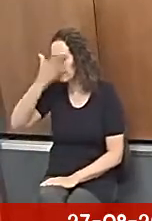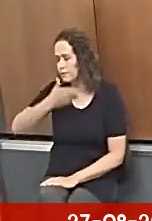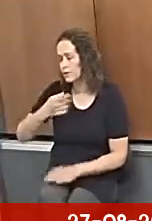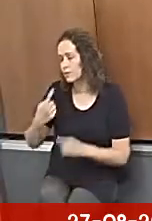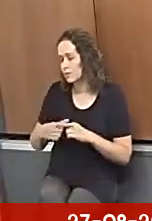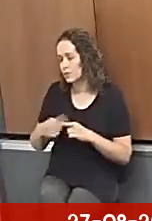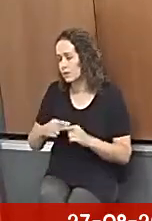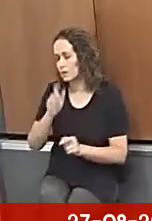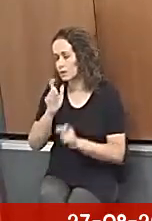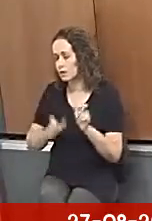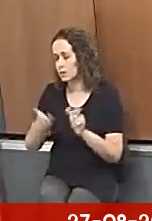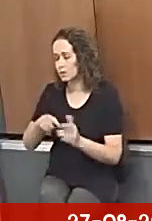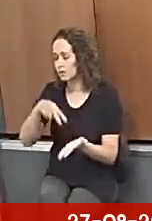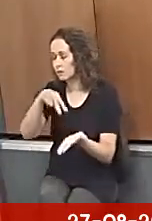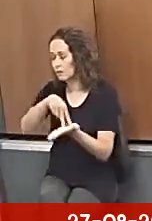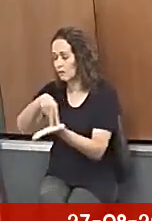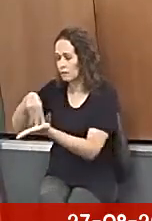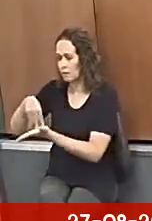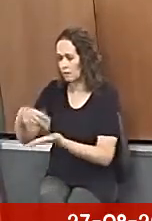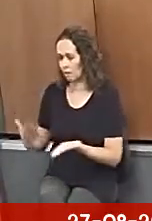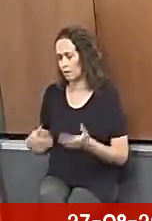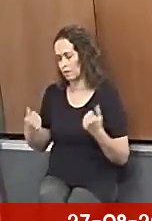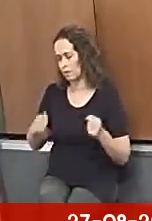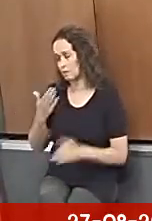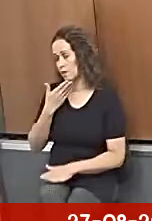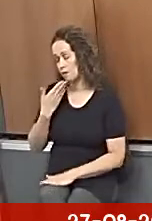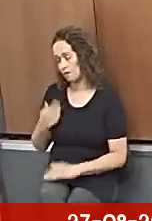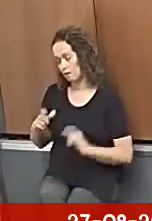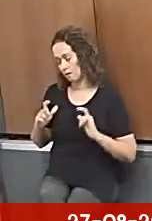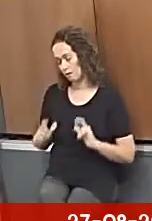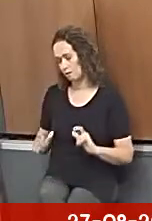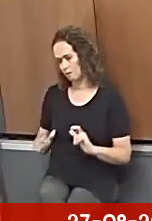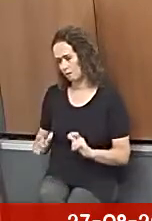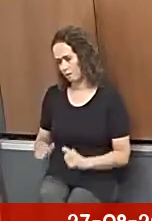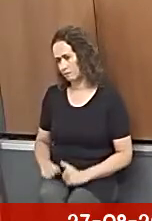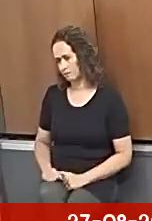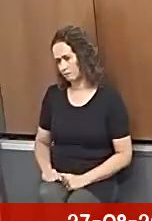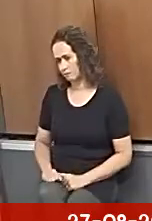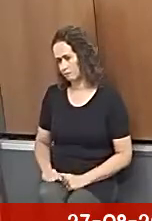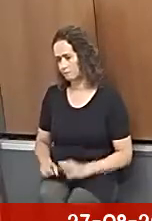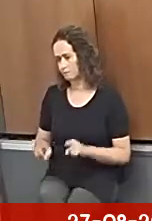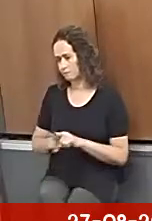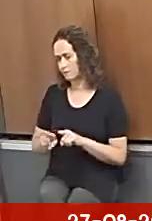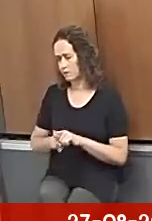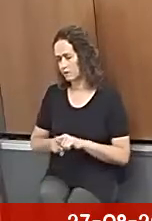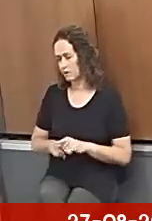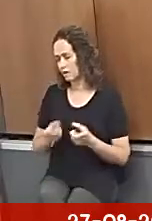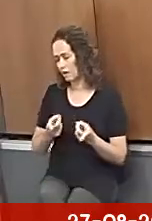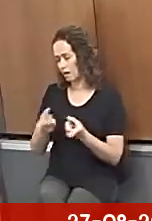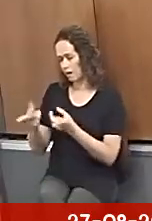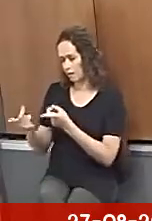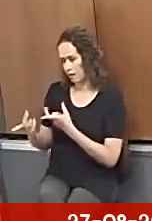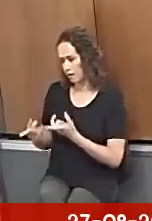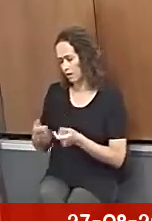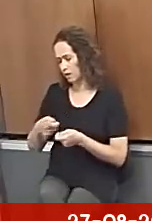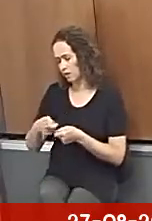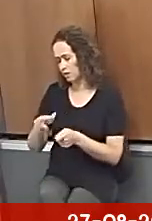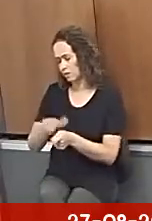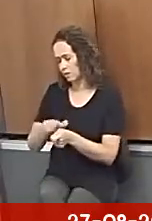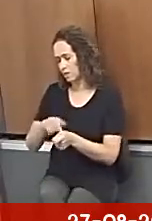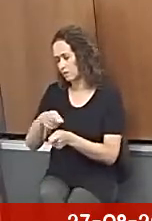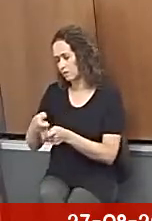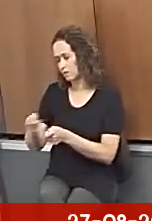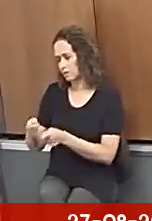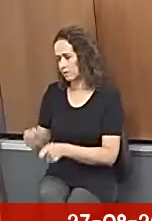pé devia melhorar o local e isso sobre a abrir e teria o pessoal fica jogando um